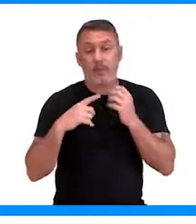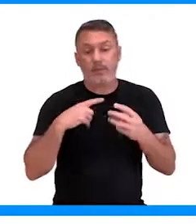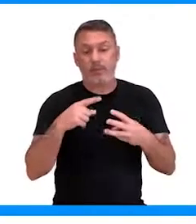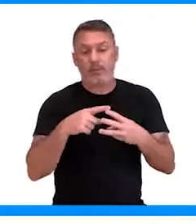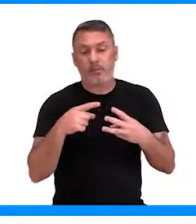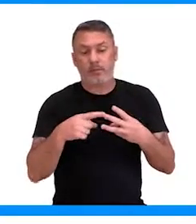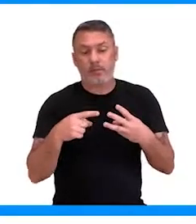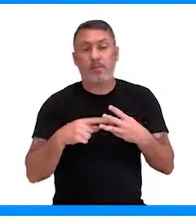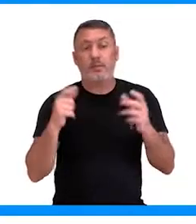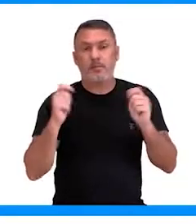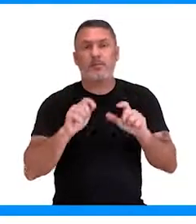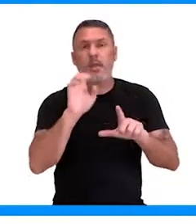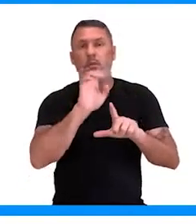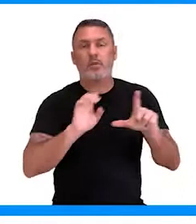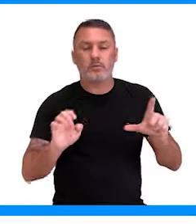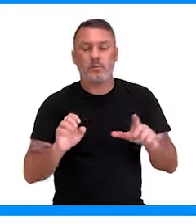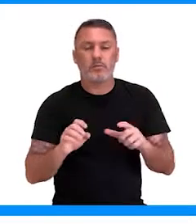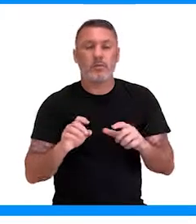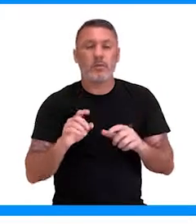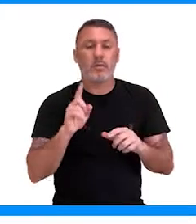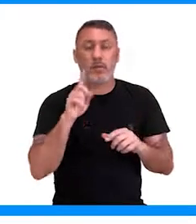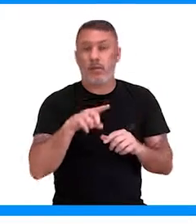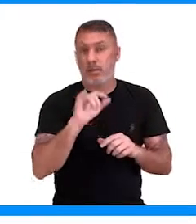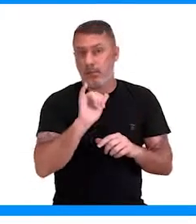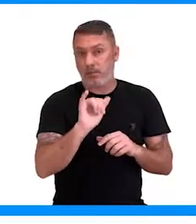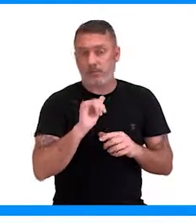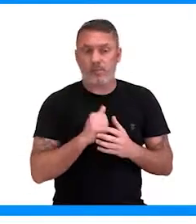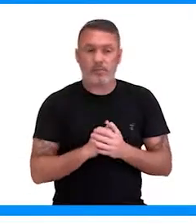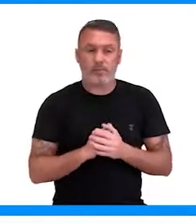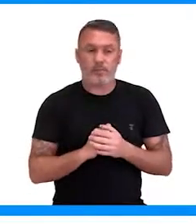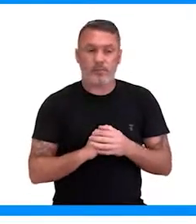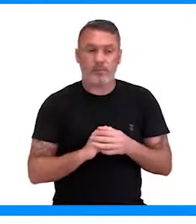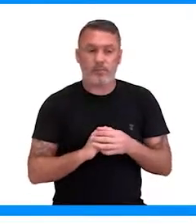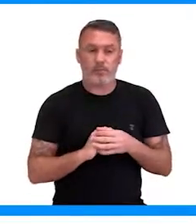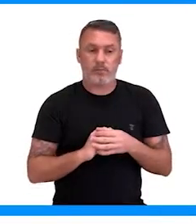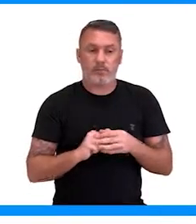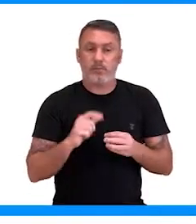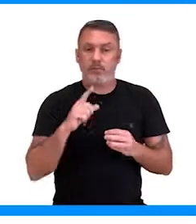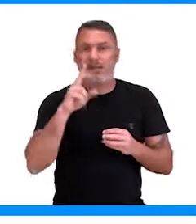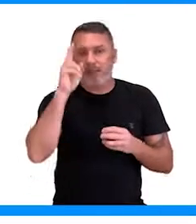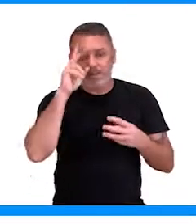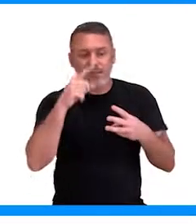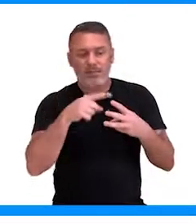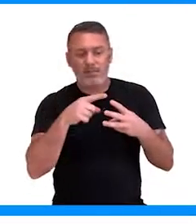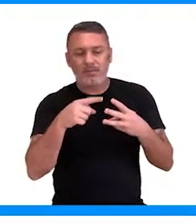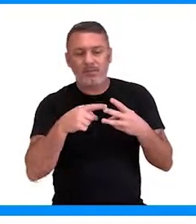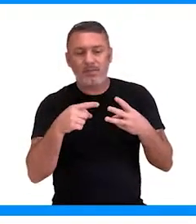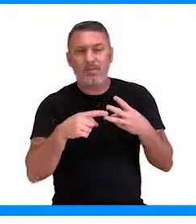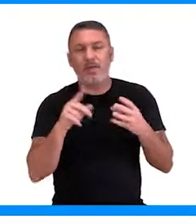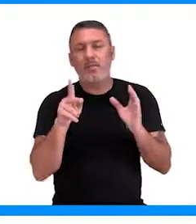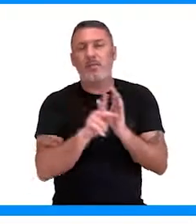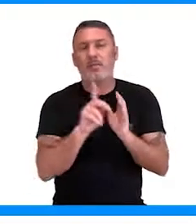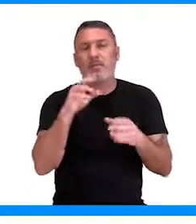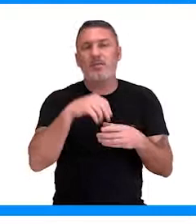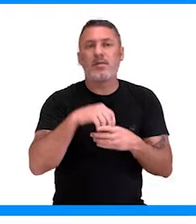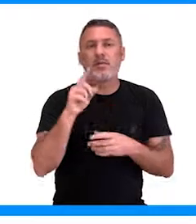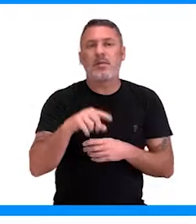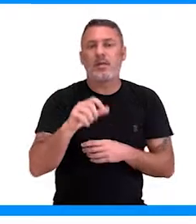Aí tem 3 possibilidades de equação no eixo Y. As 3 equações da vovó, que tem a